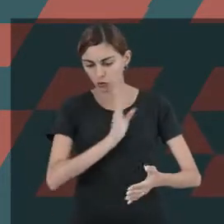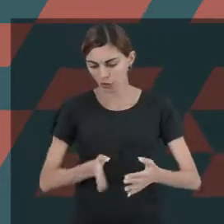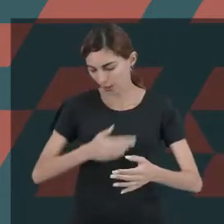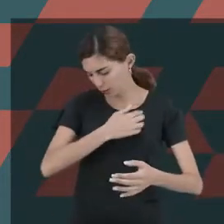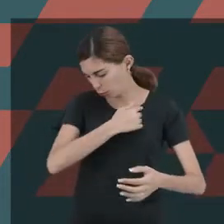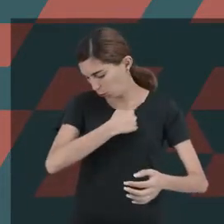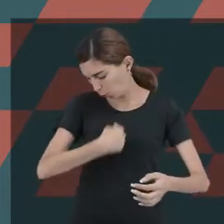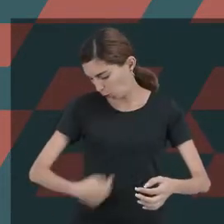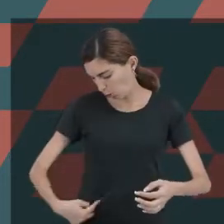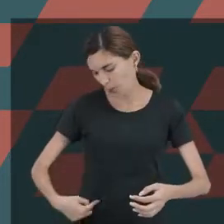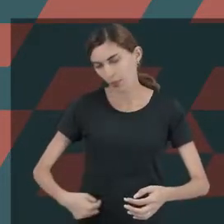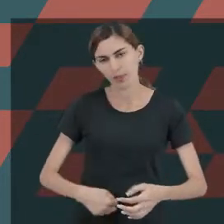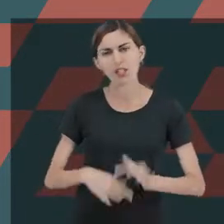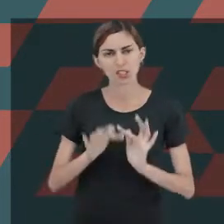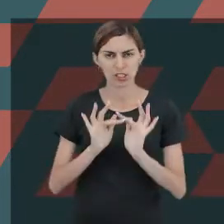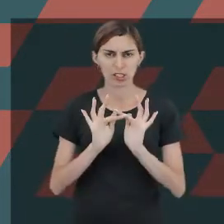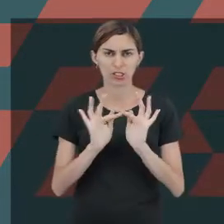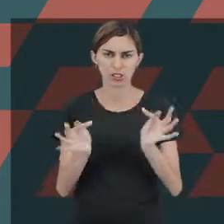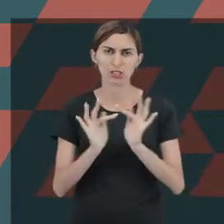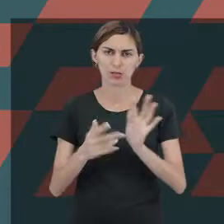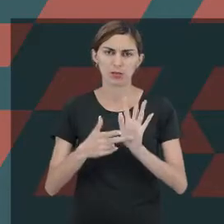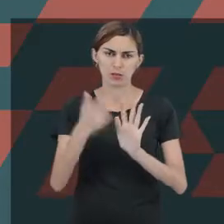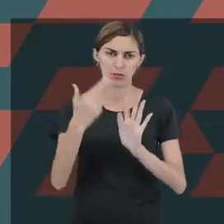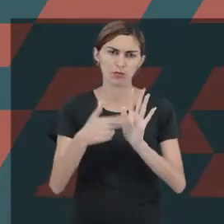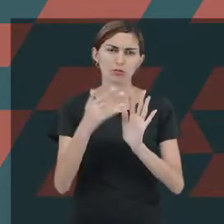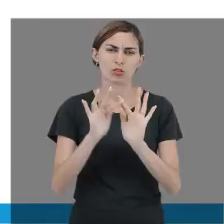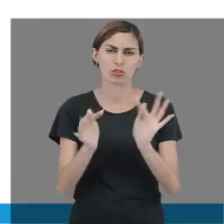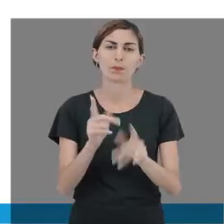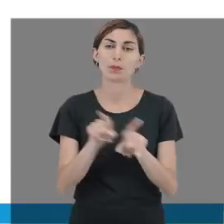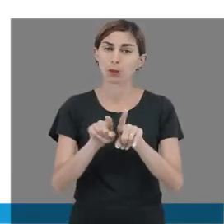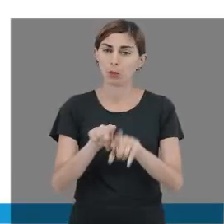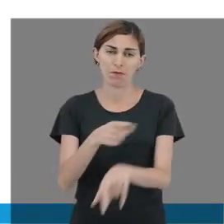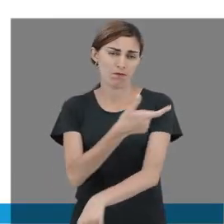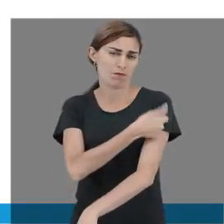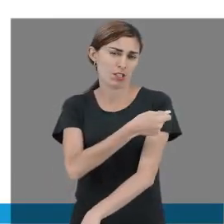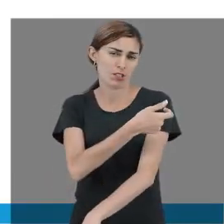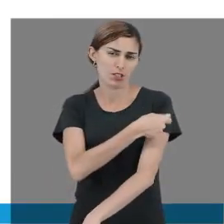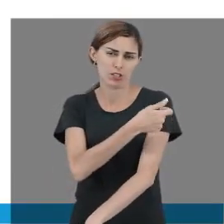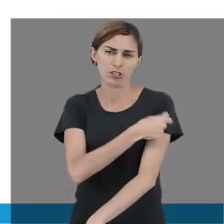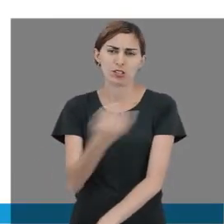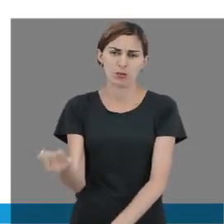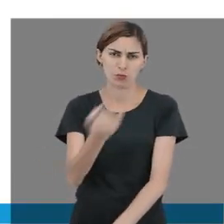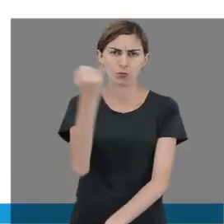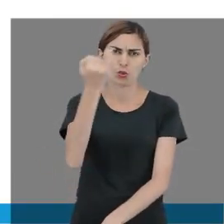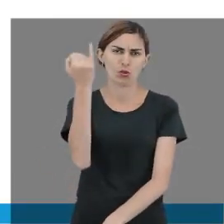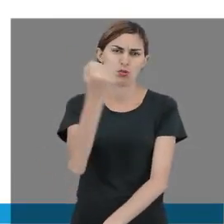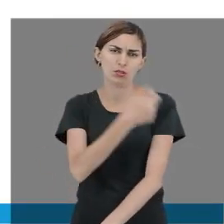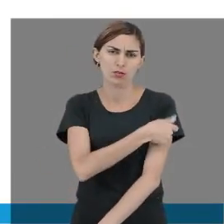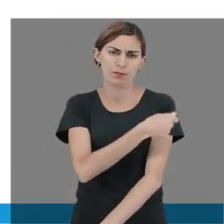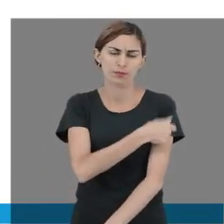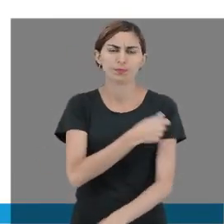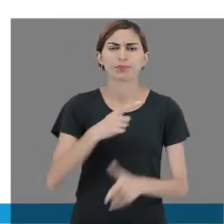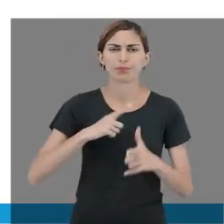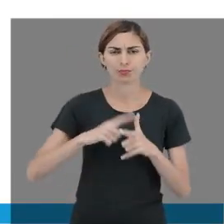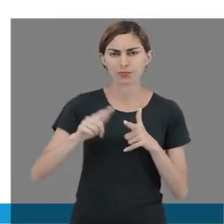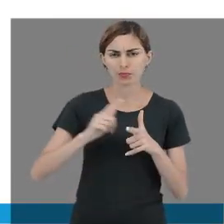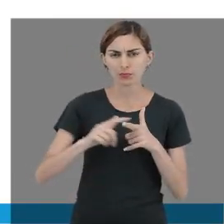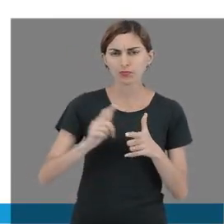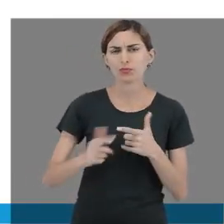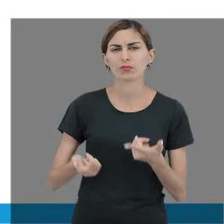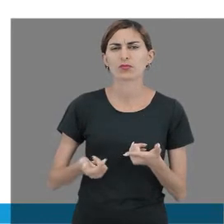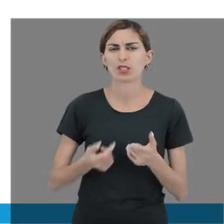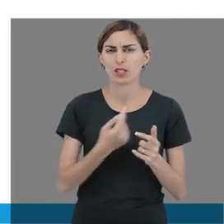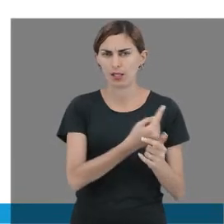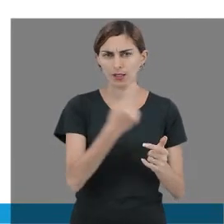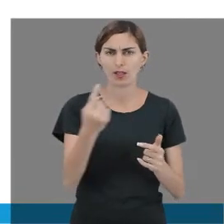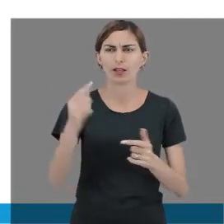coloca um tubozinho para poder o alimento ir direto para o estômago. É uma cirurgia bem simples. As vacinas são importantes, crianças neurológicas,